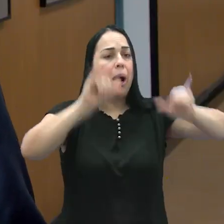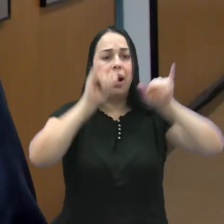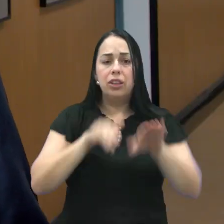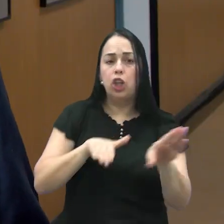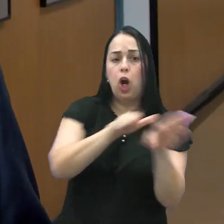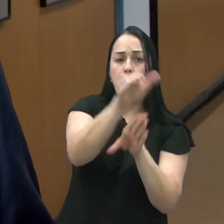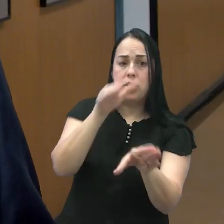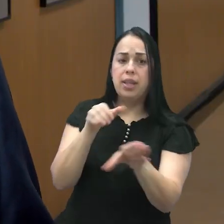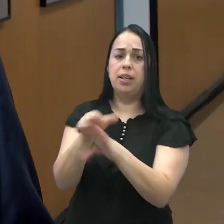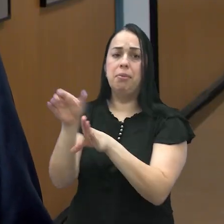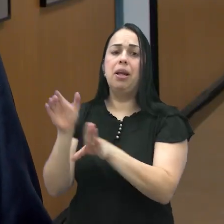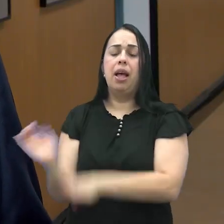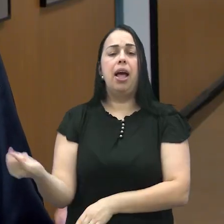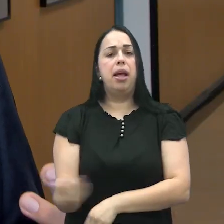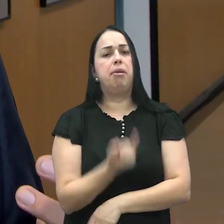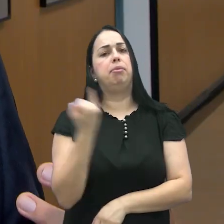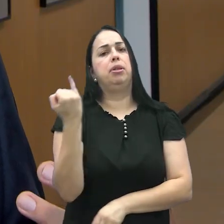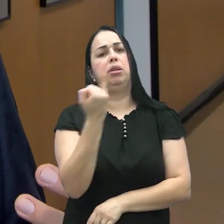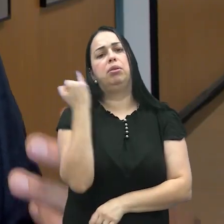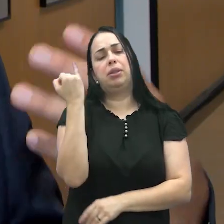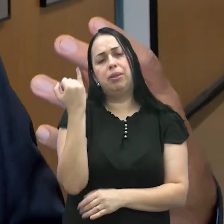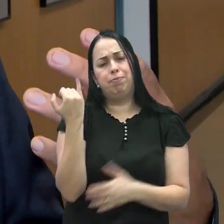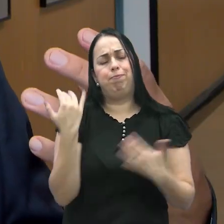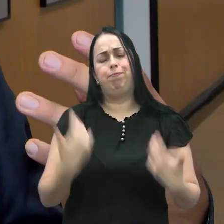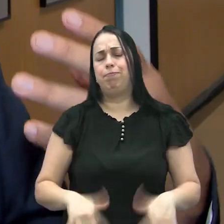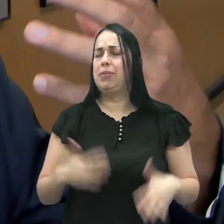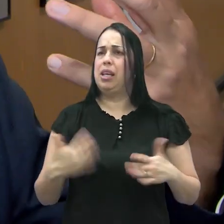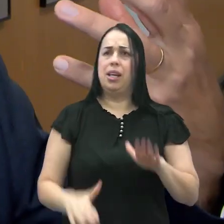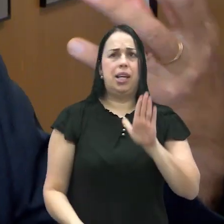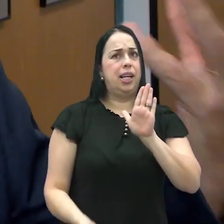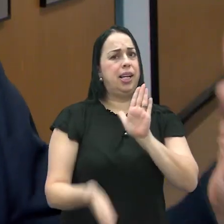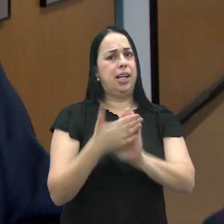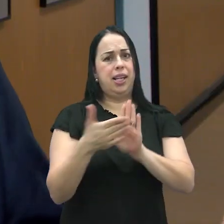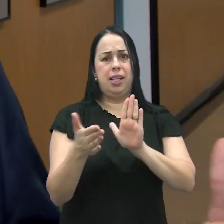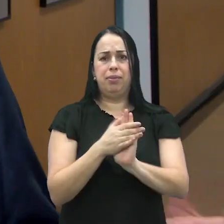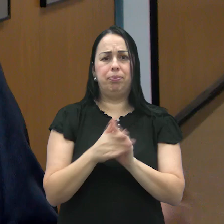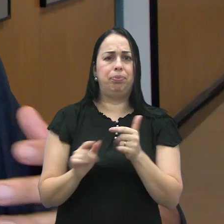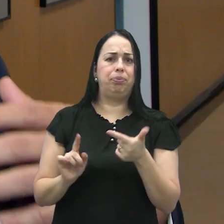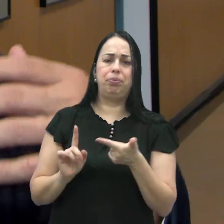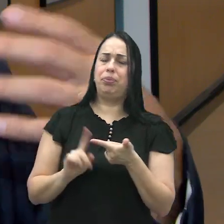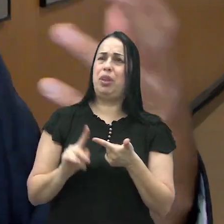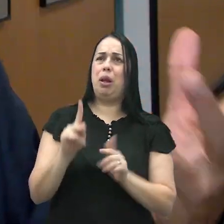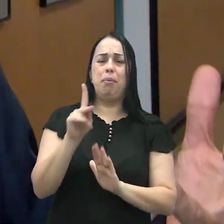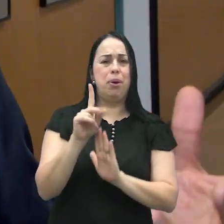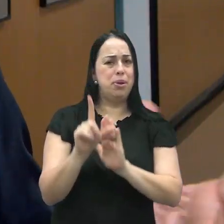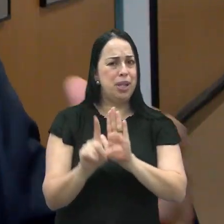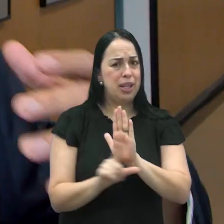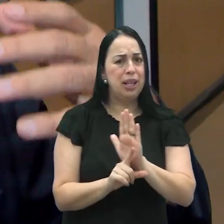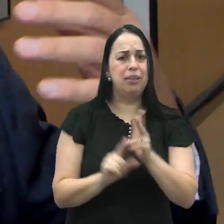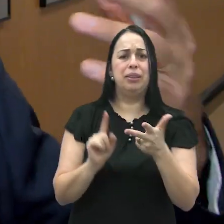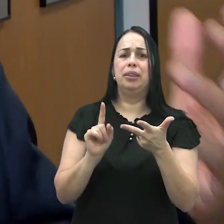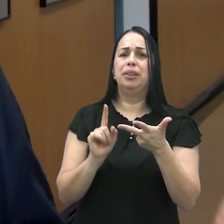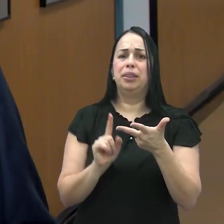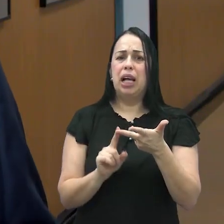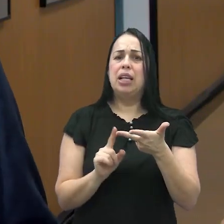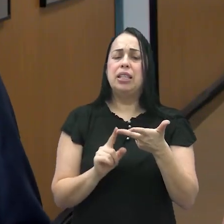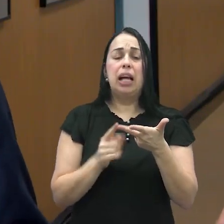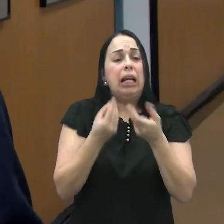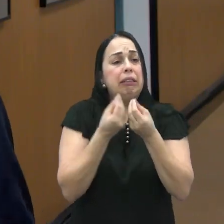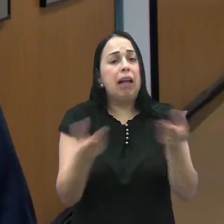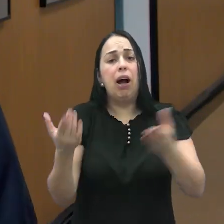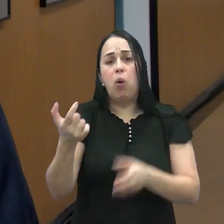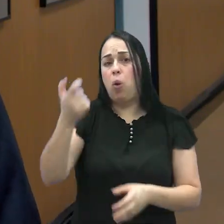Muito importante que hajam proposições, hajam projetos, hajam trabalhos